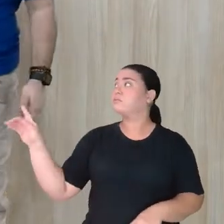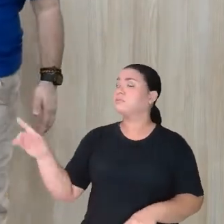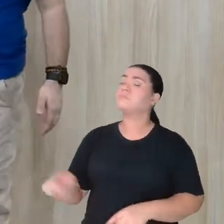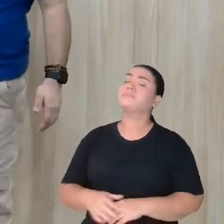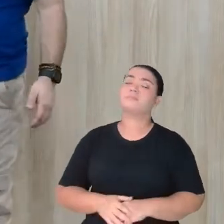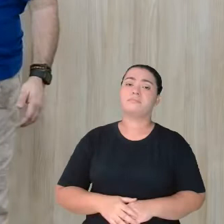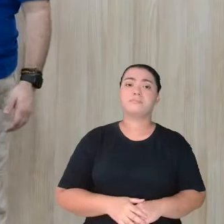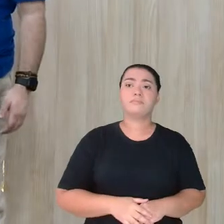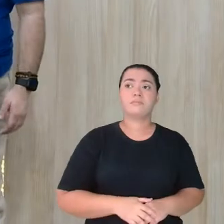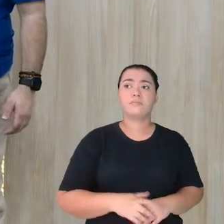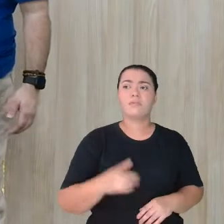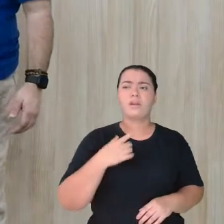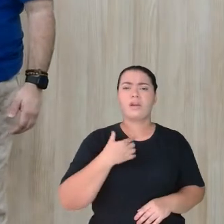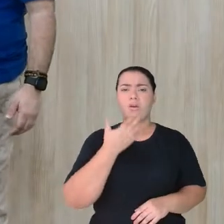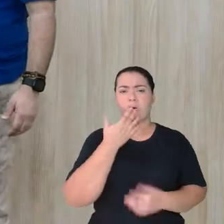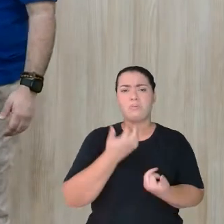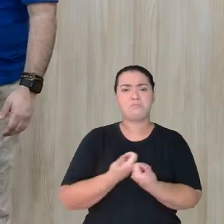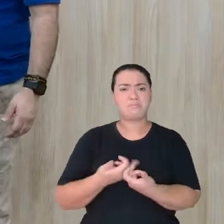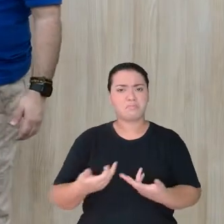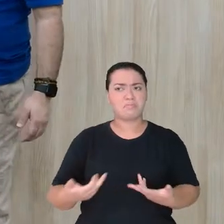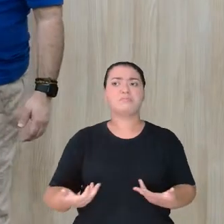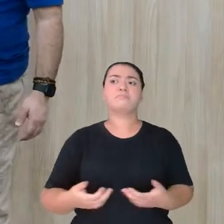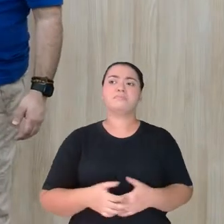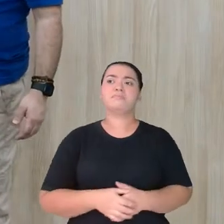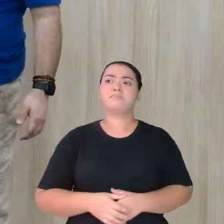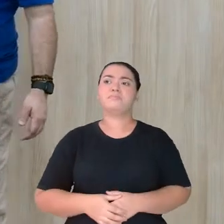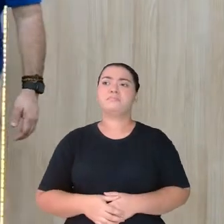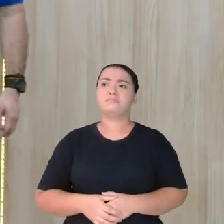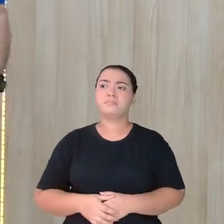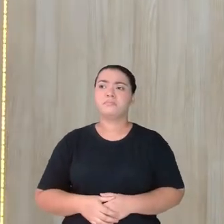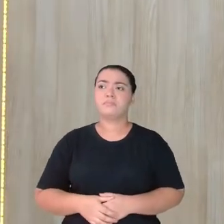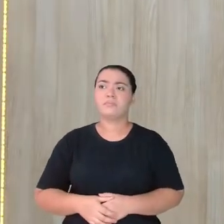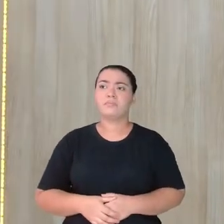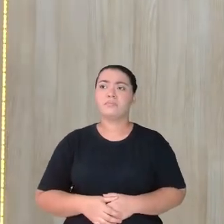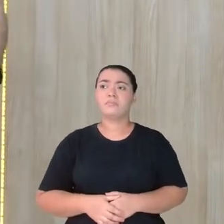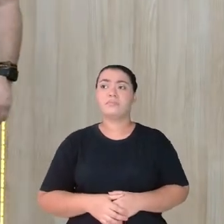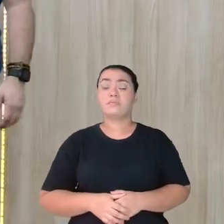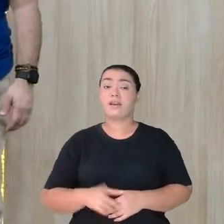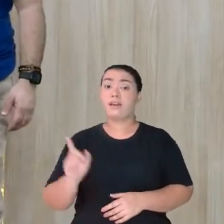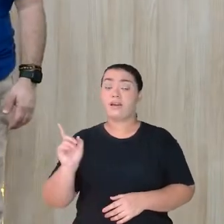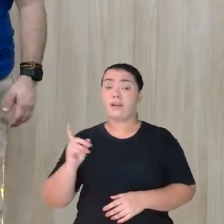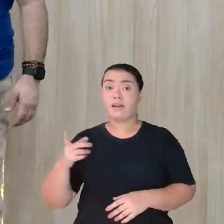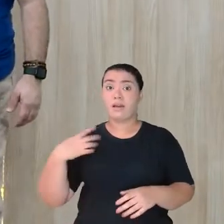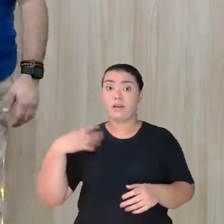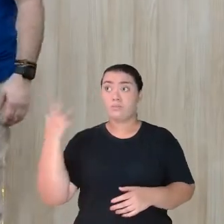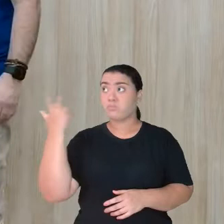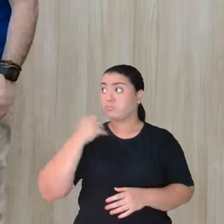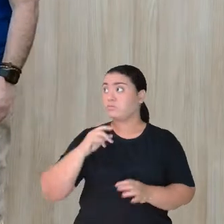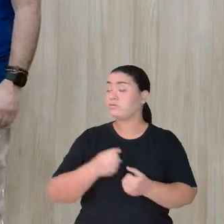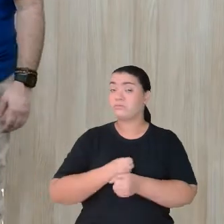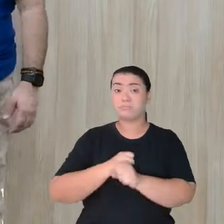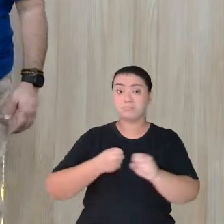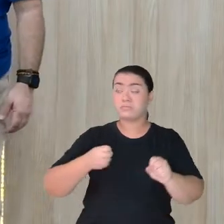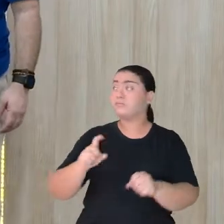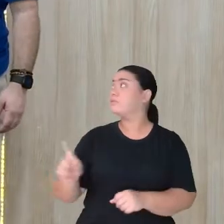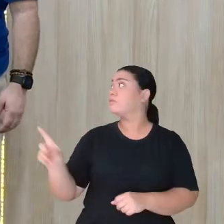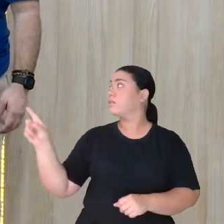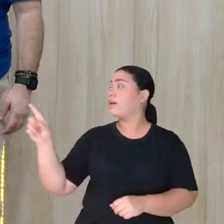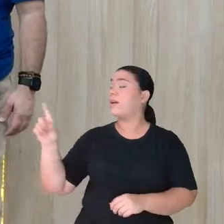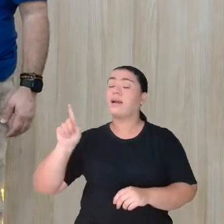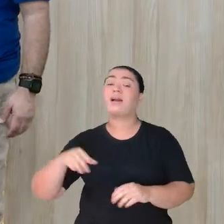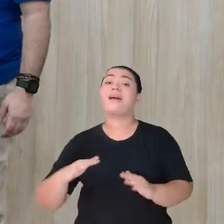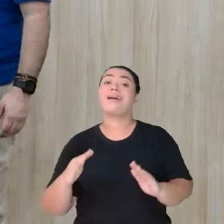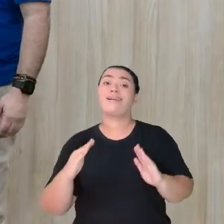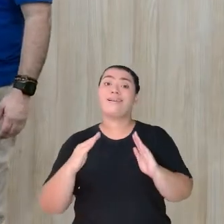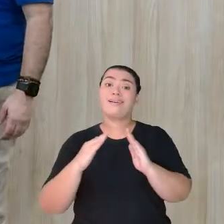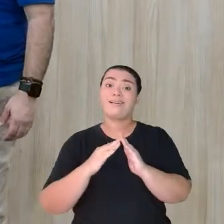questão das cores, né? Então a gente tinha aqui os palácios, eles eram a morada